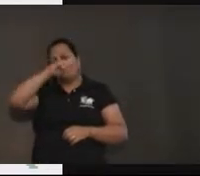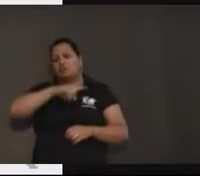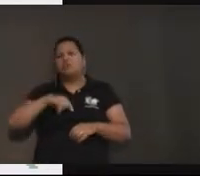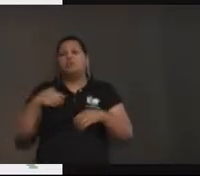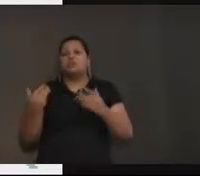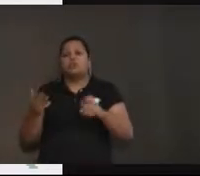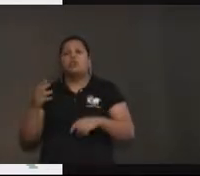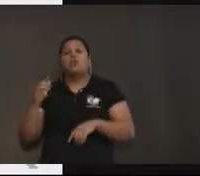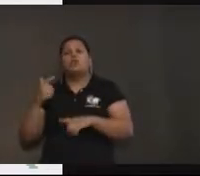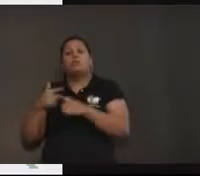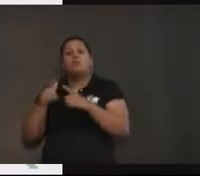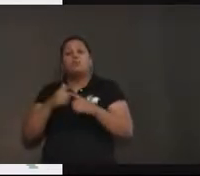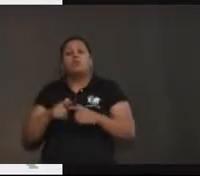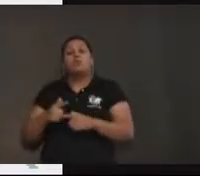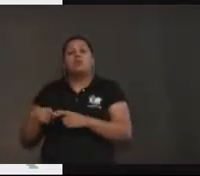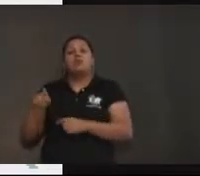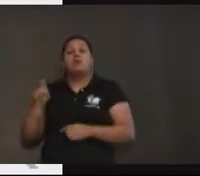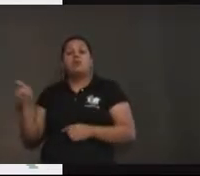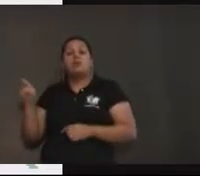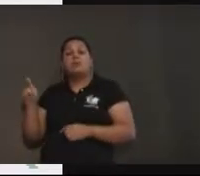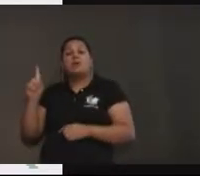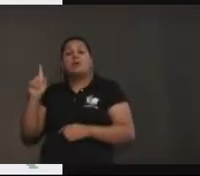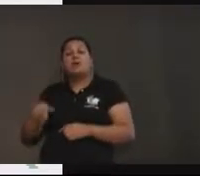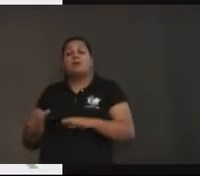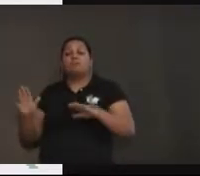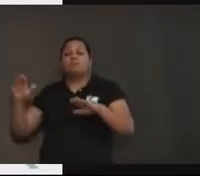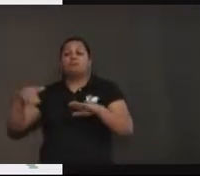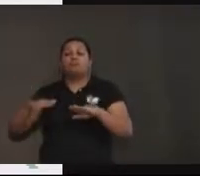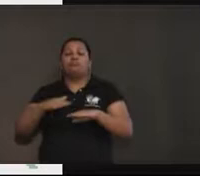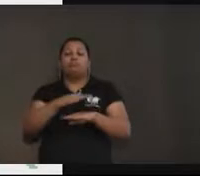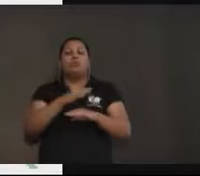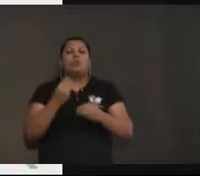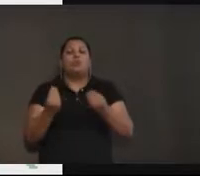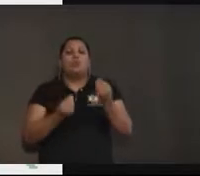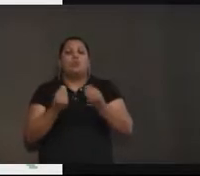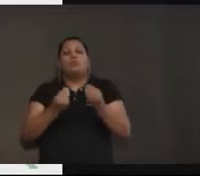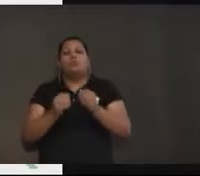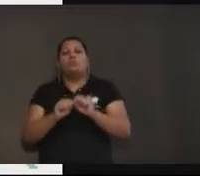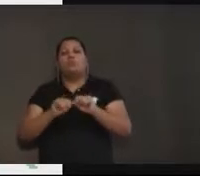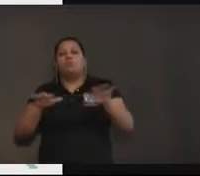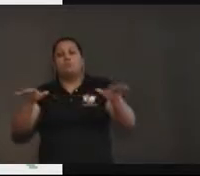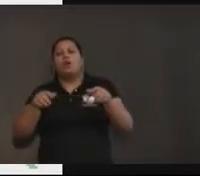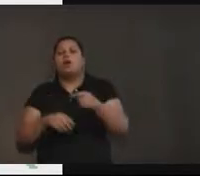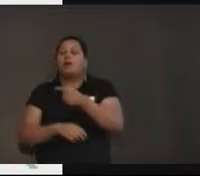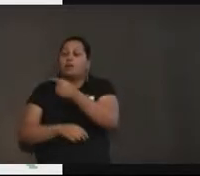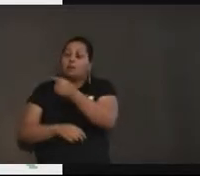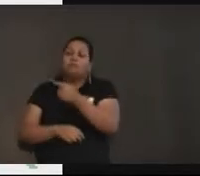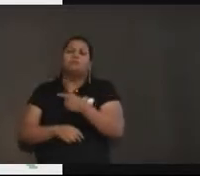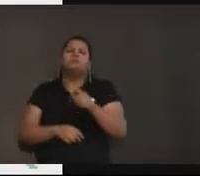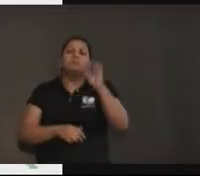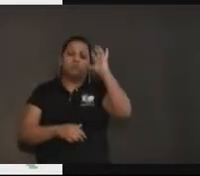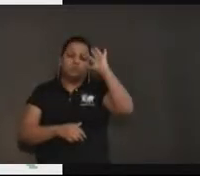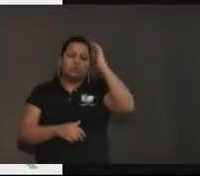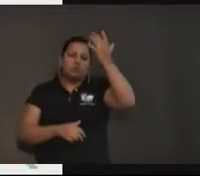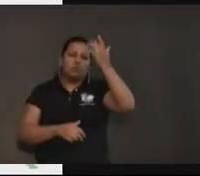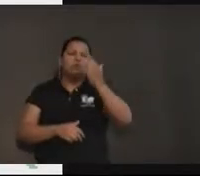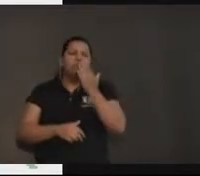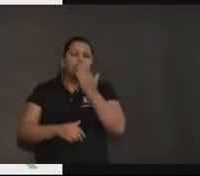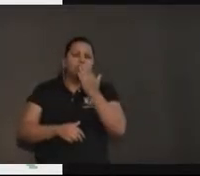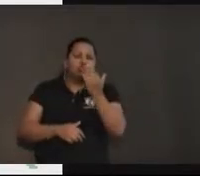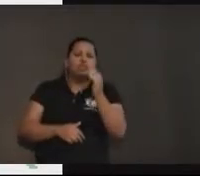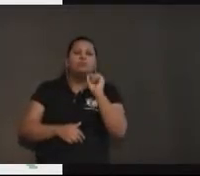que é é a velocidade de propagação da onda que entra no problema e aqui uma solução do tipo